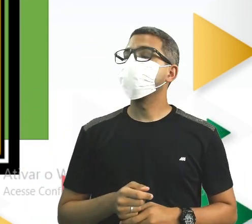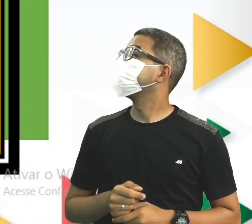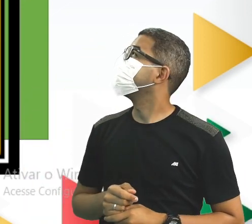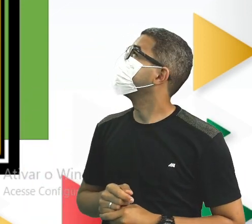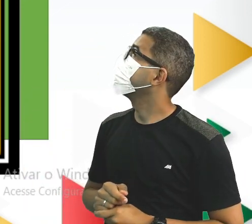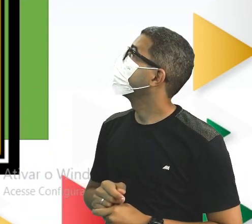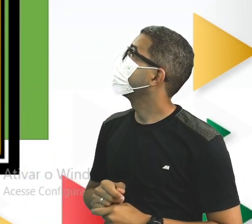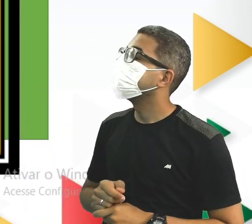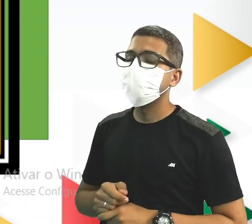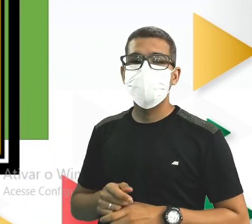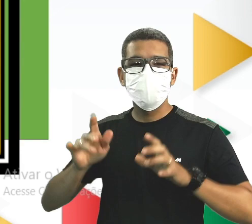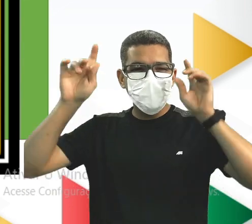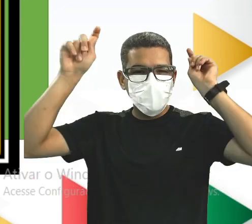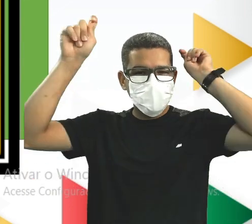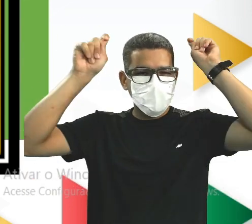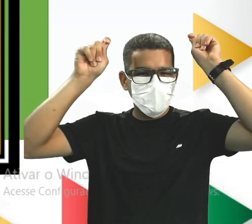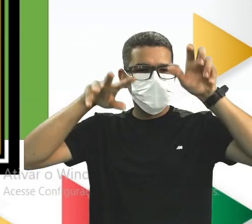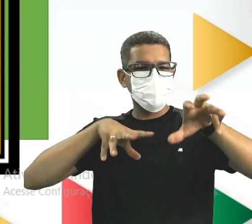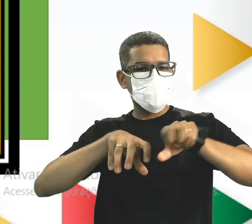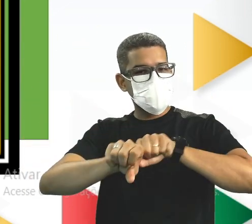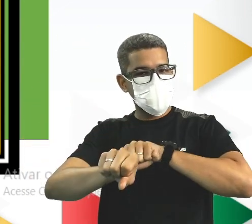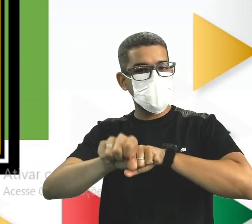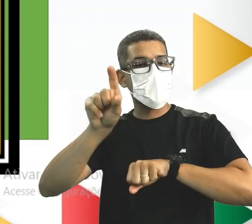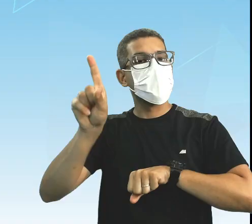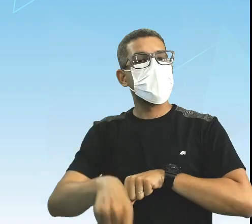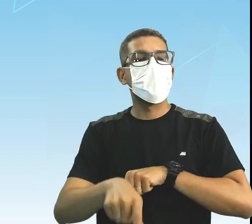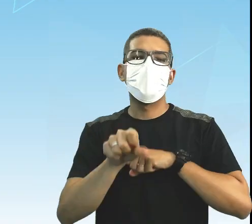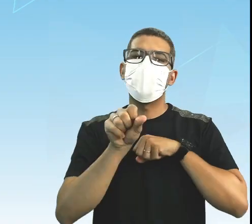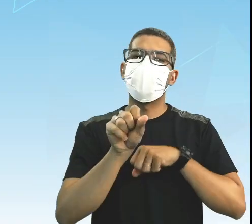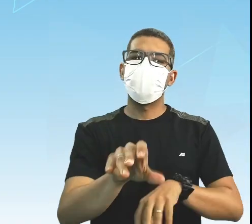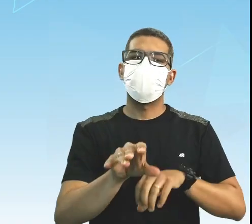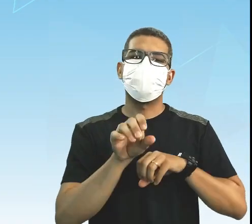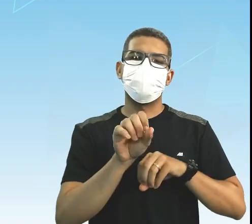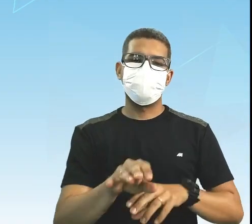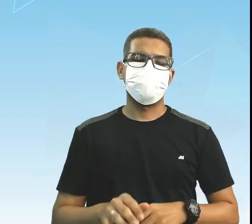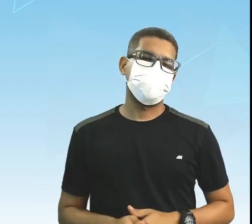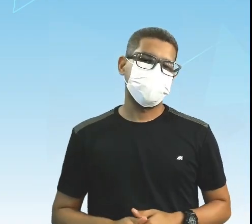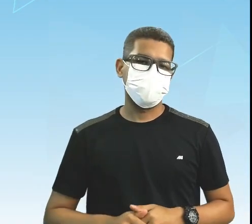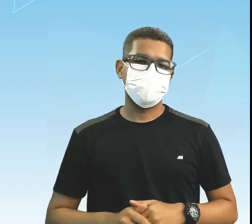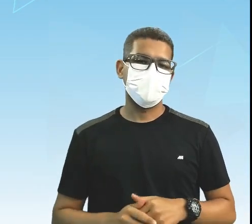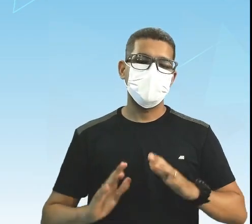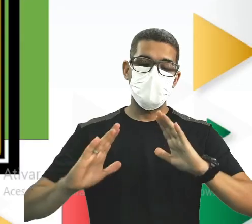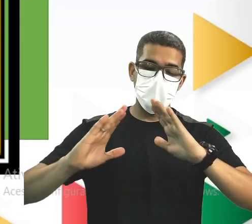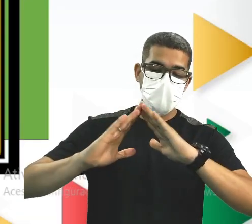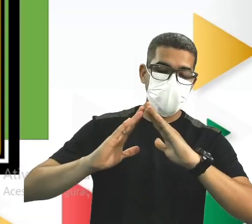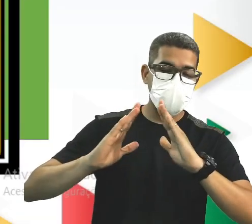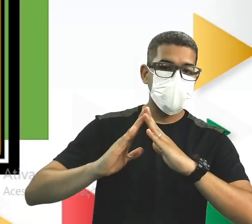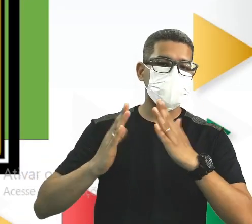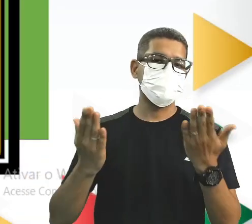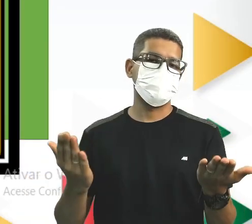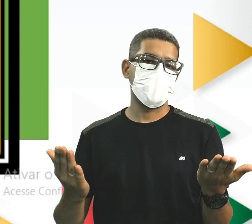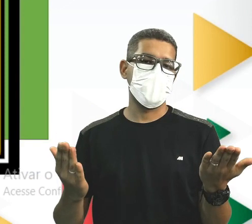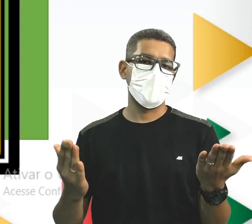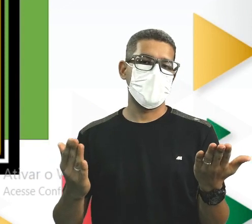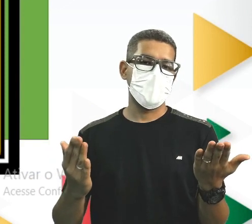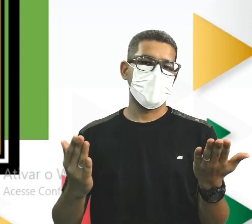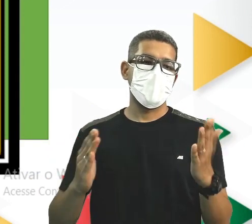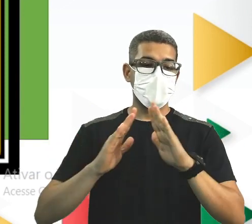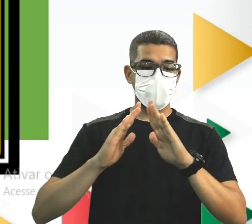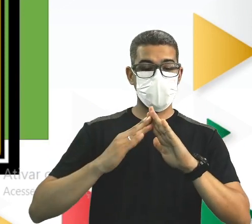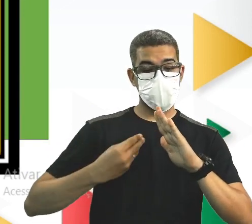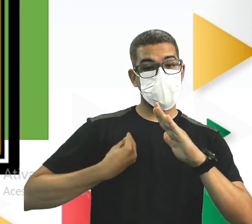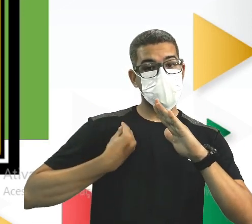formatura. A se formar, a ter direito à educação. Casa, a ter uma moradia,